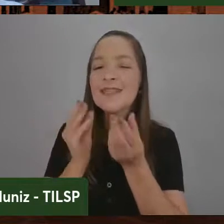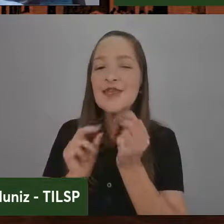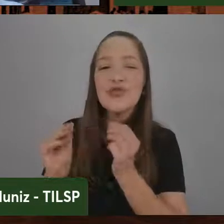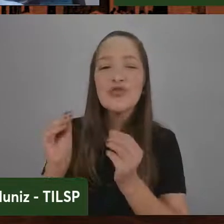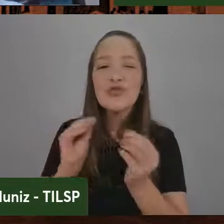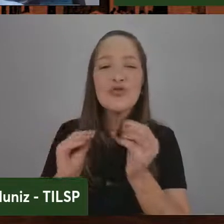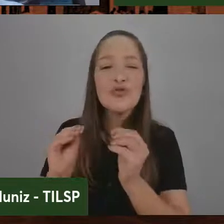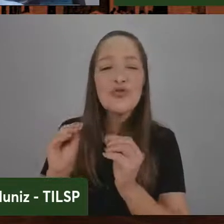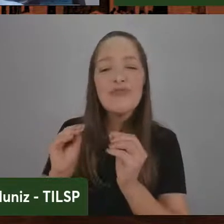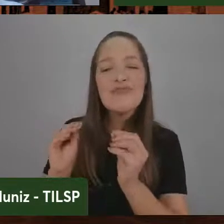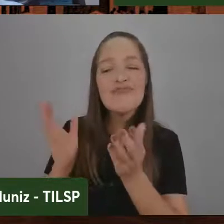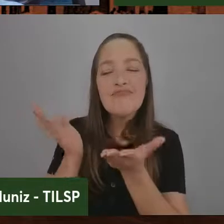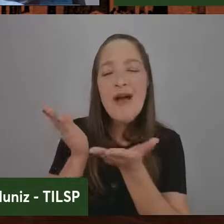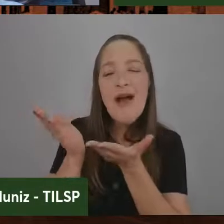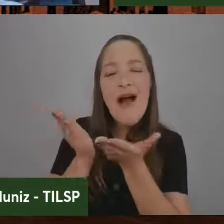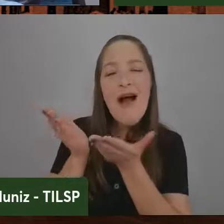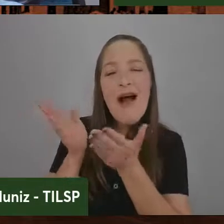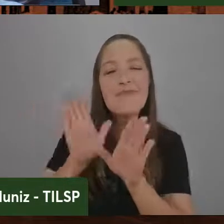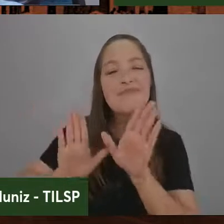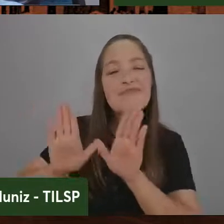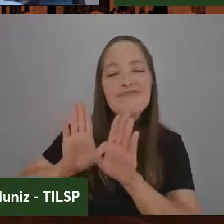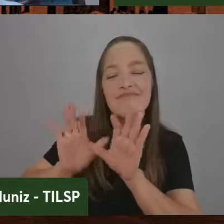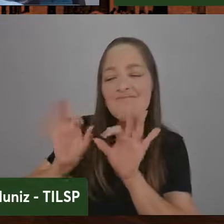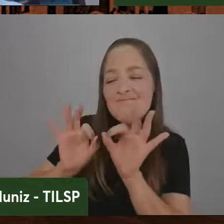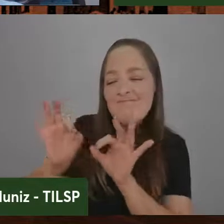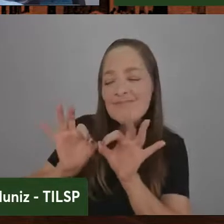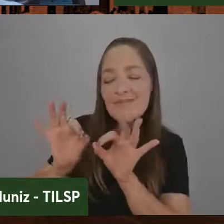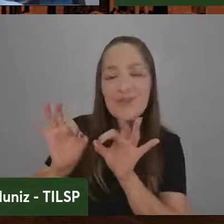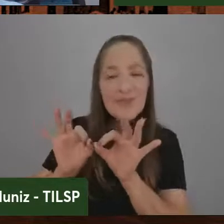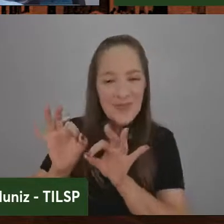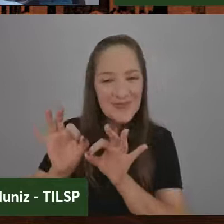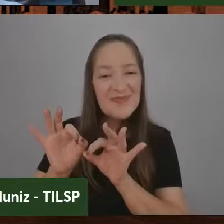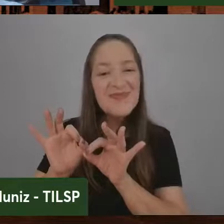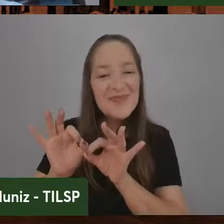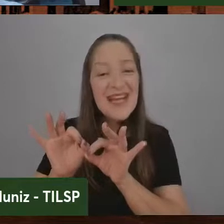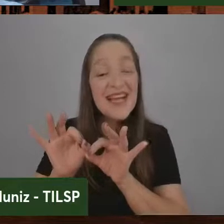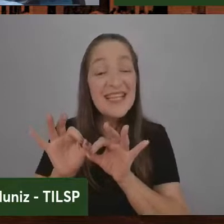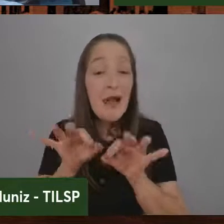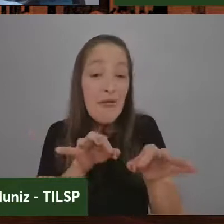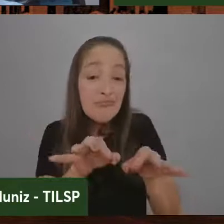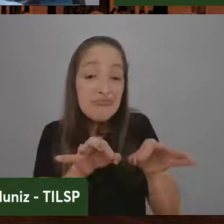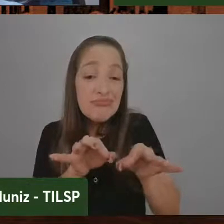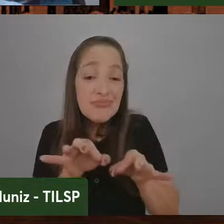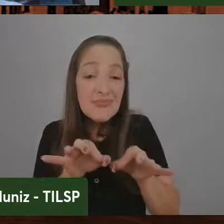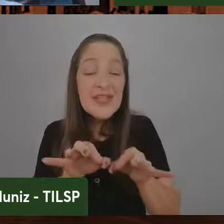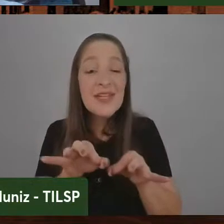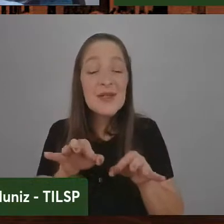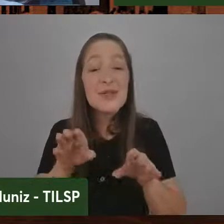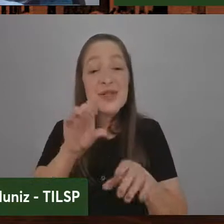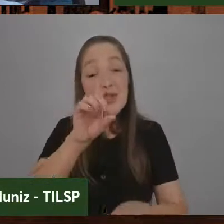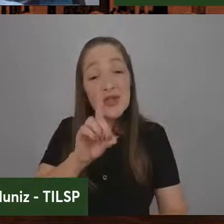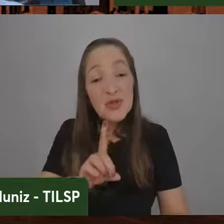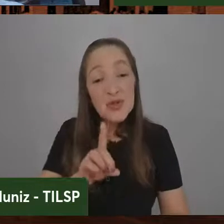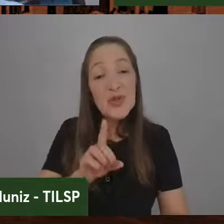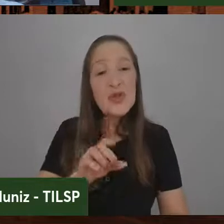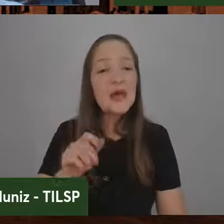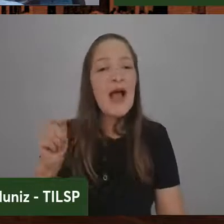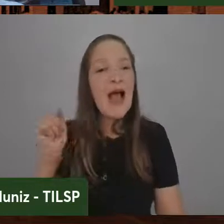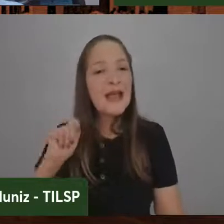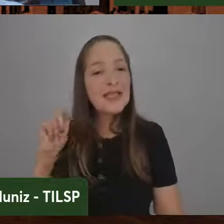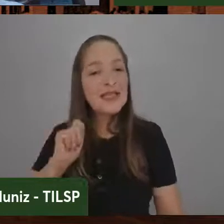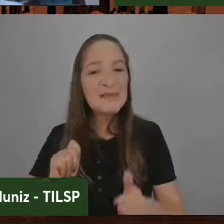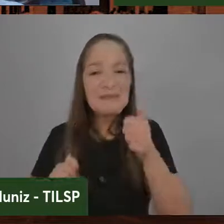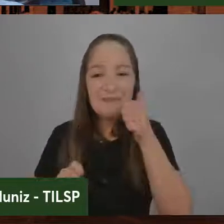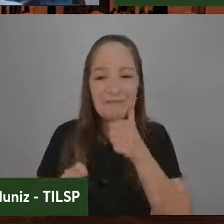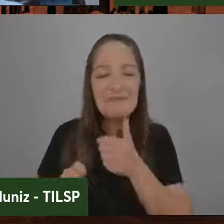de elaboração, de direção de atores e atrizes. De fato, adaptações muito